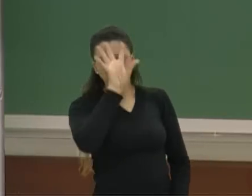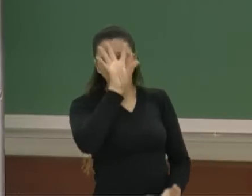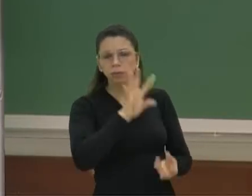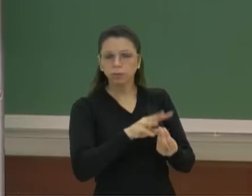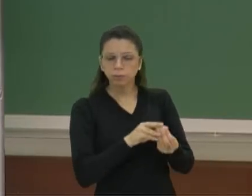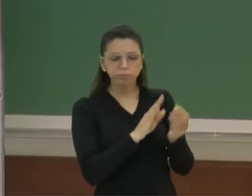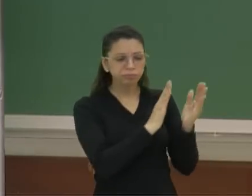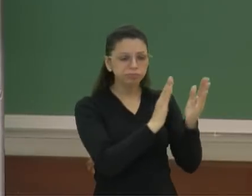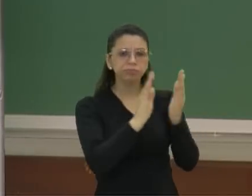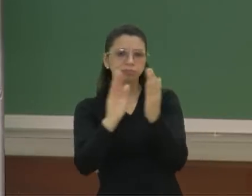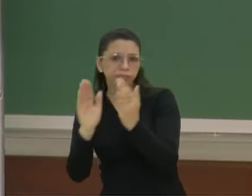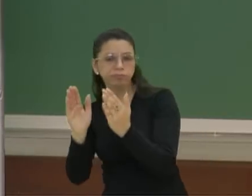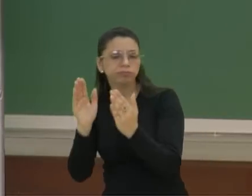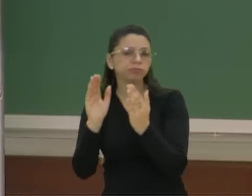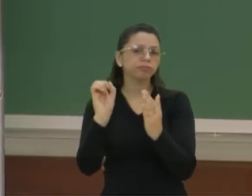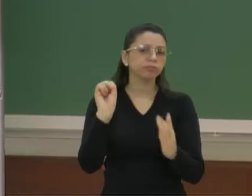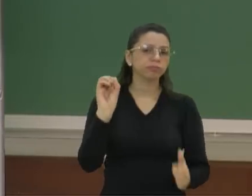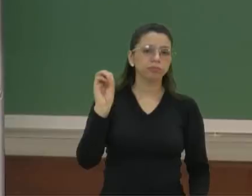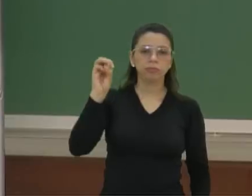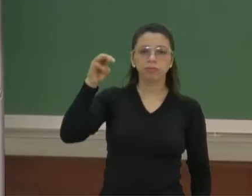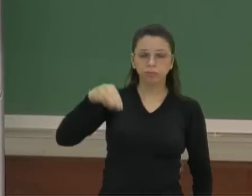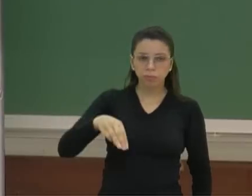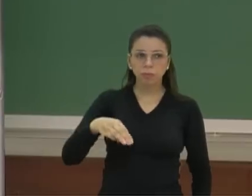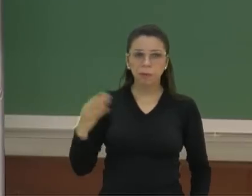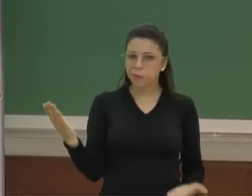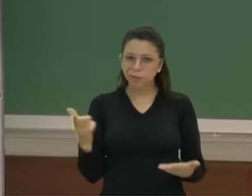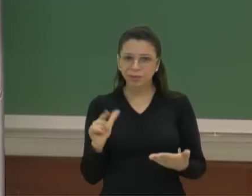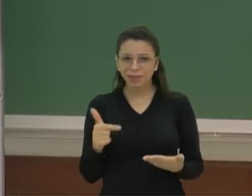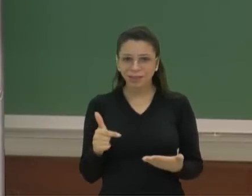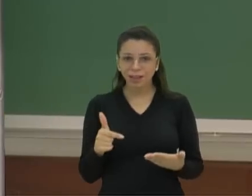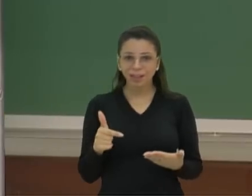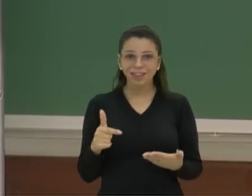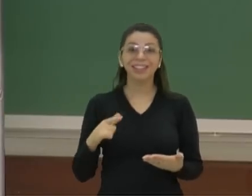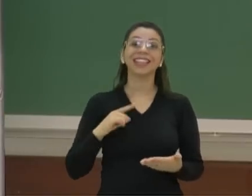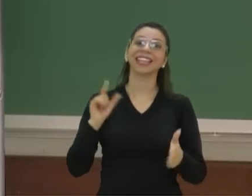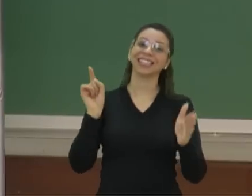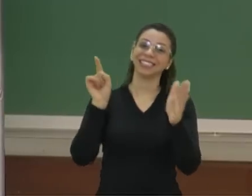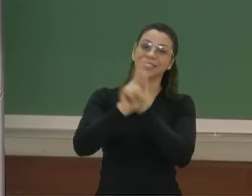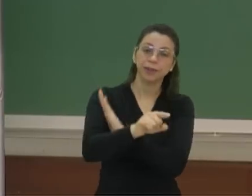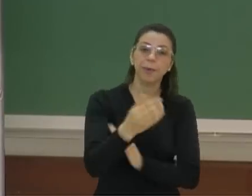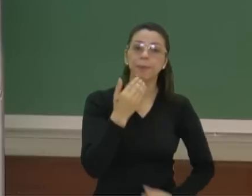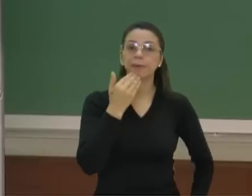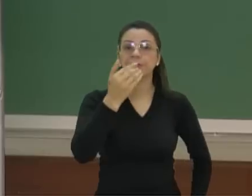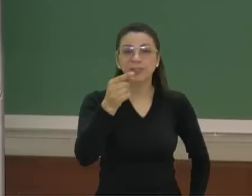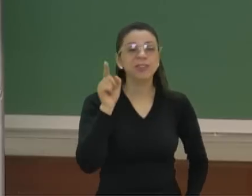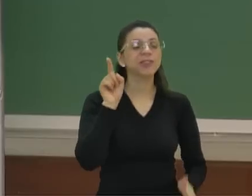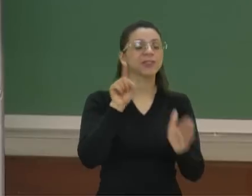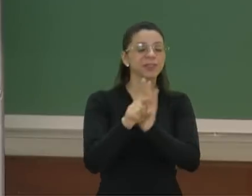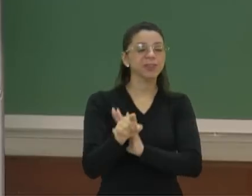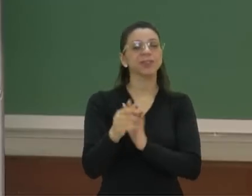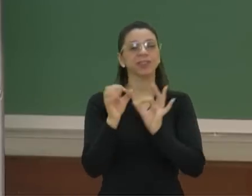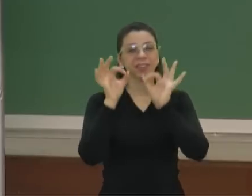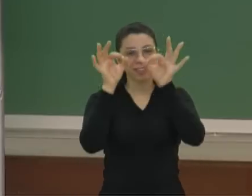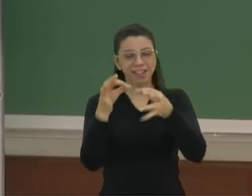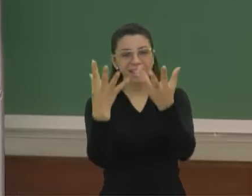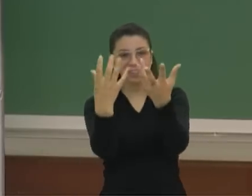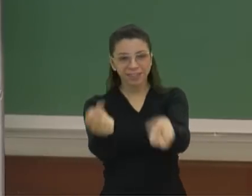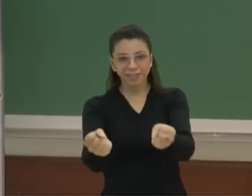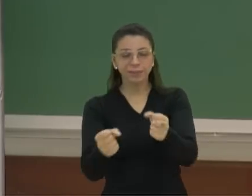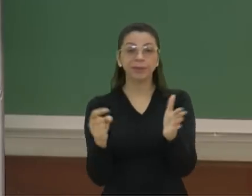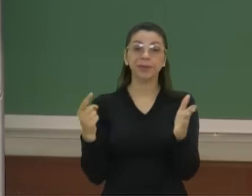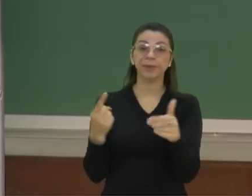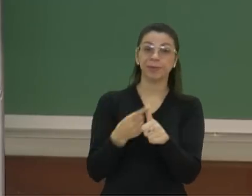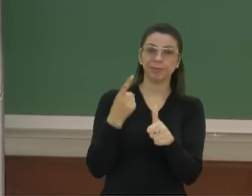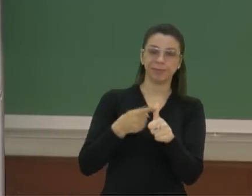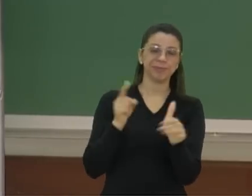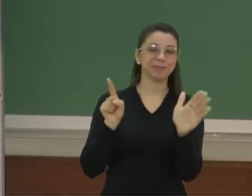toda a sequência do som. Não vai ter quiz na aula de hoje? Pronto, o pedido de vocês é uma ordem. Vamos para o nosso primeiro quiz da aula